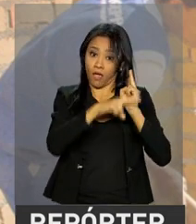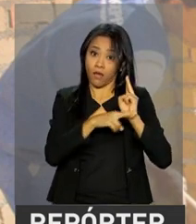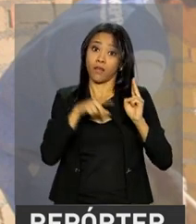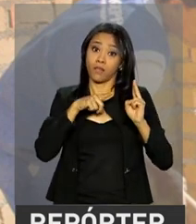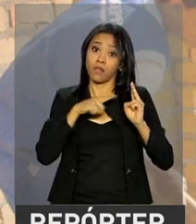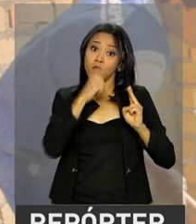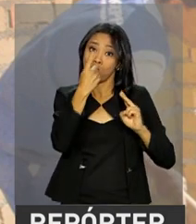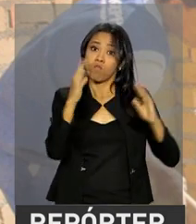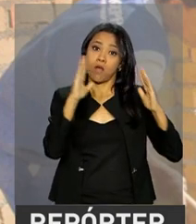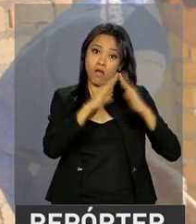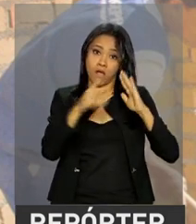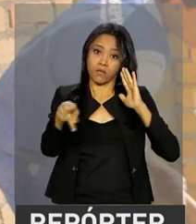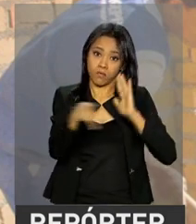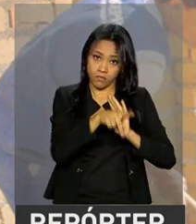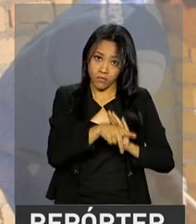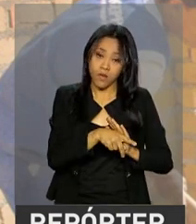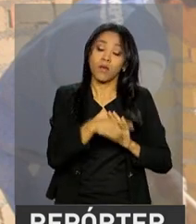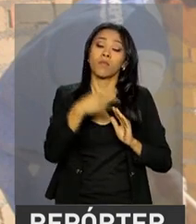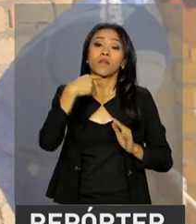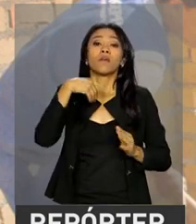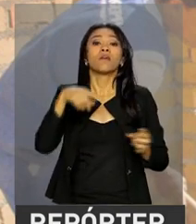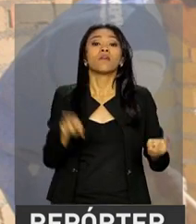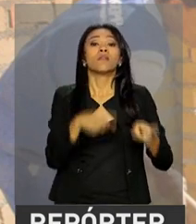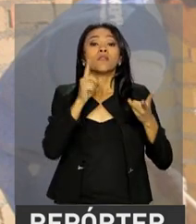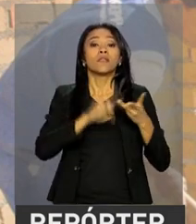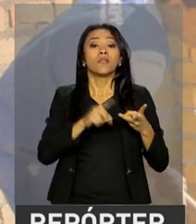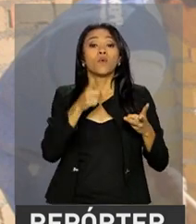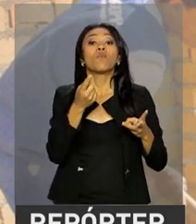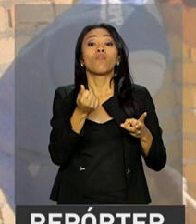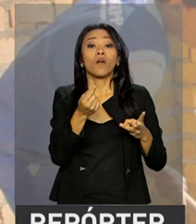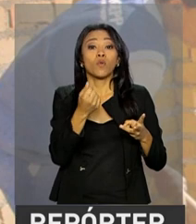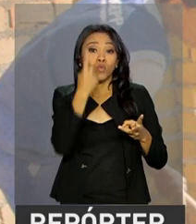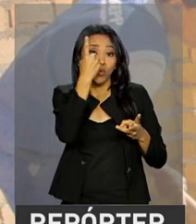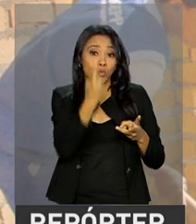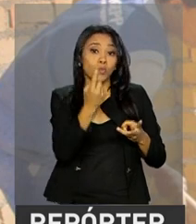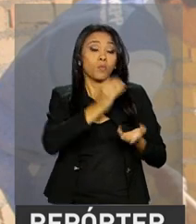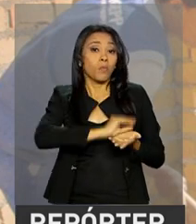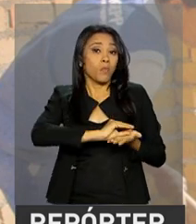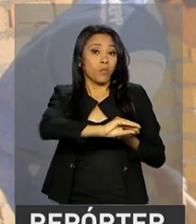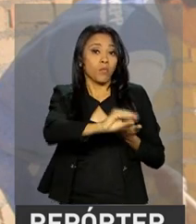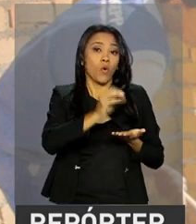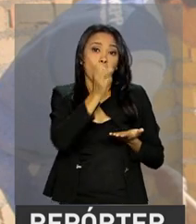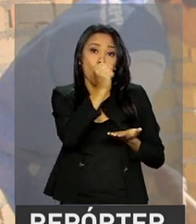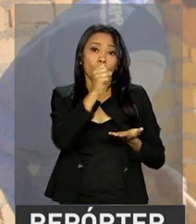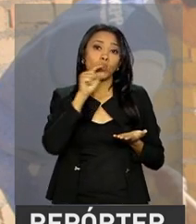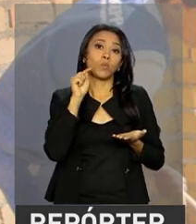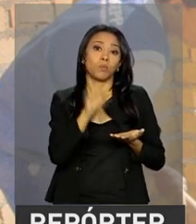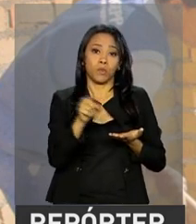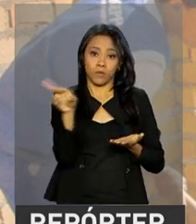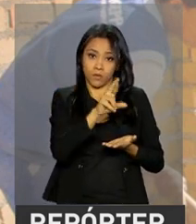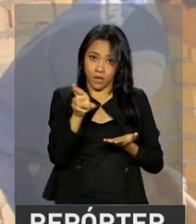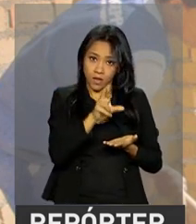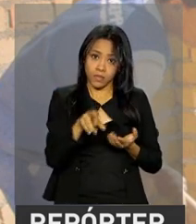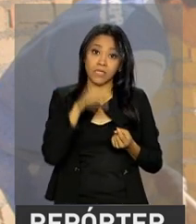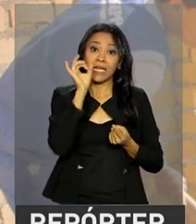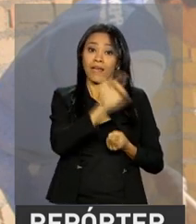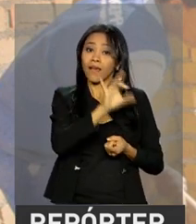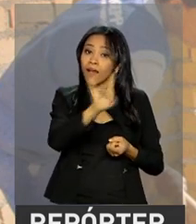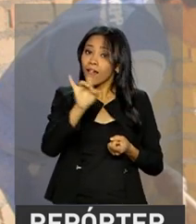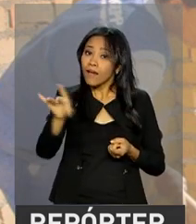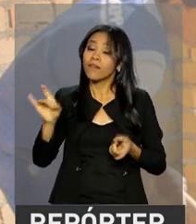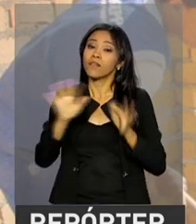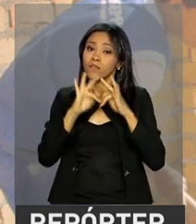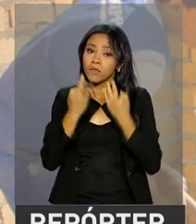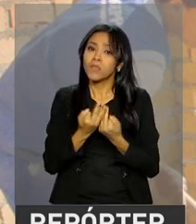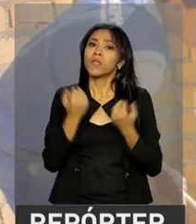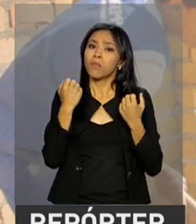imóvel e morar nele. O valor máximo de um único benefício é de pouco mais de R$ 8.000. Cada família pode